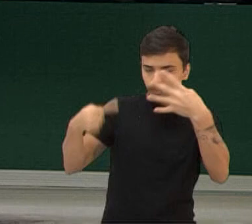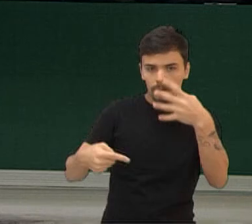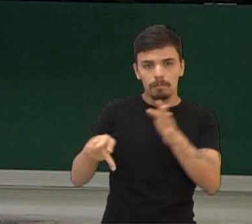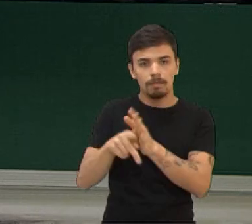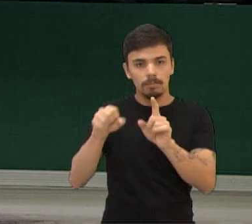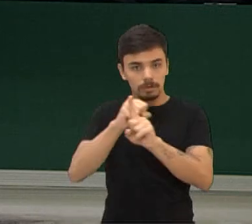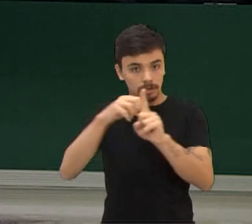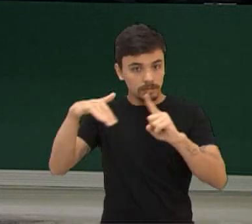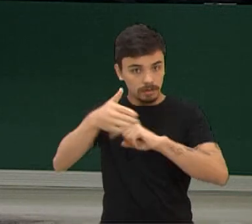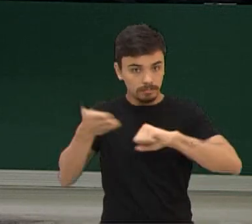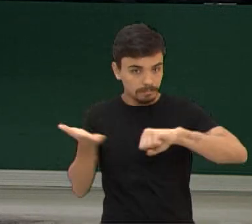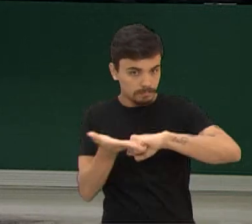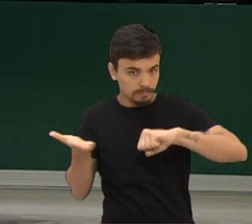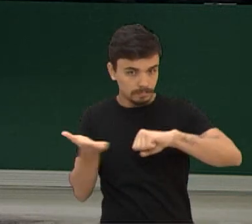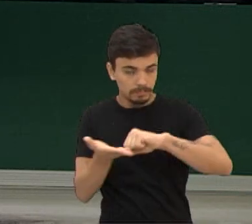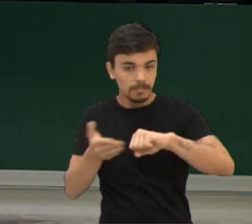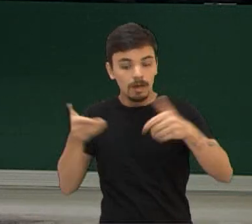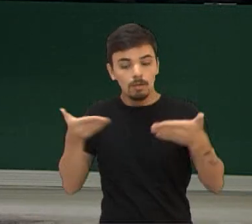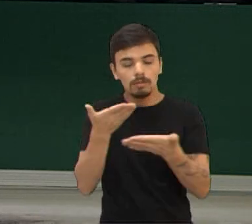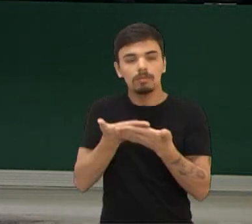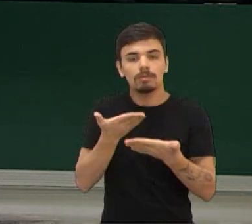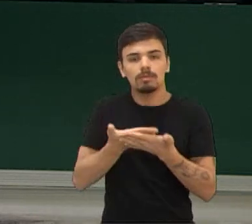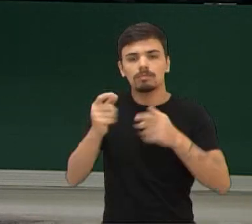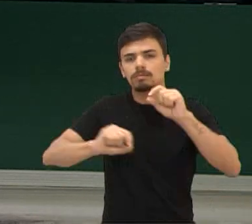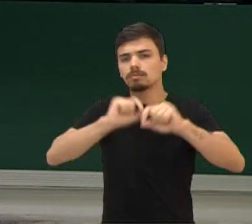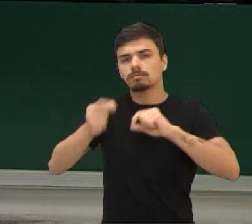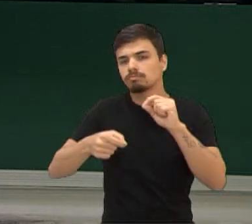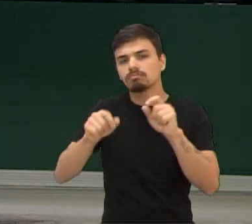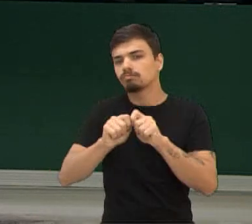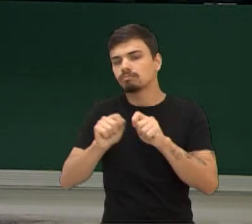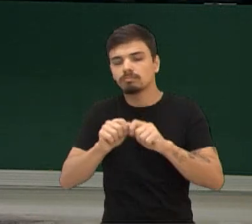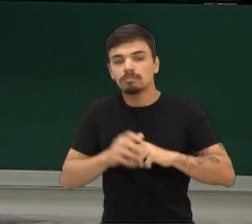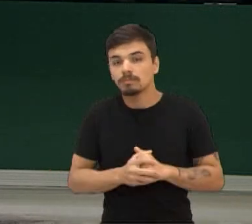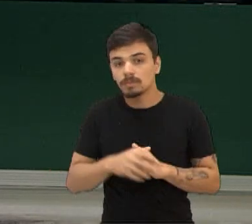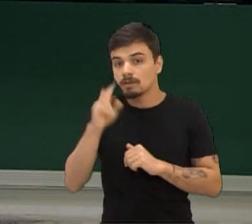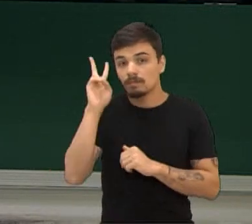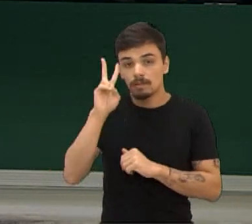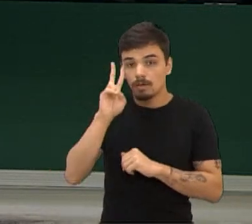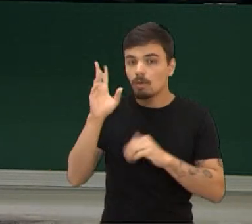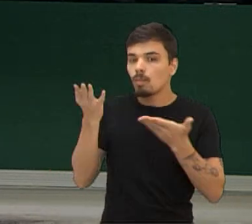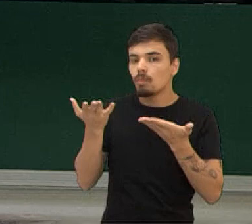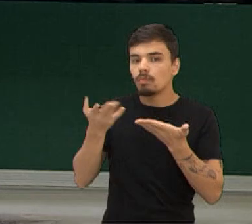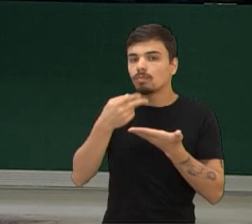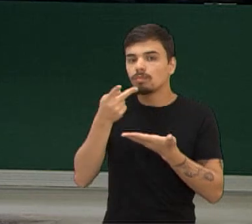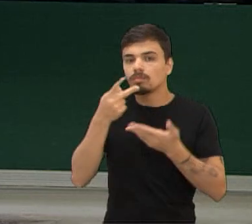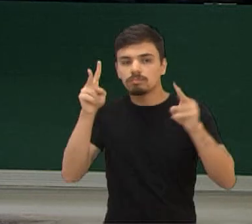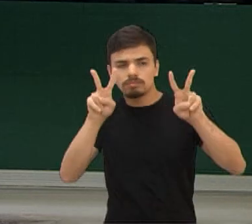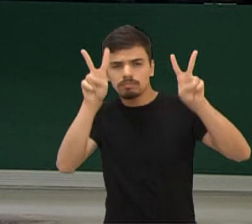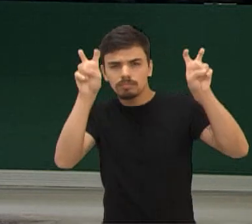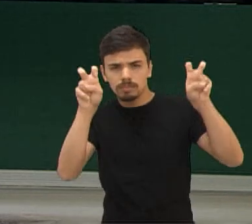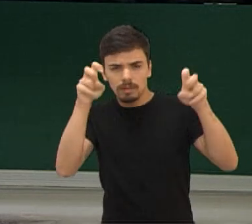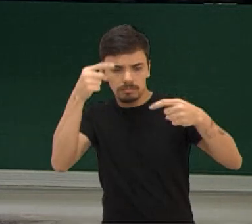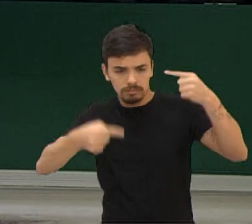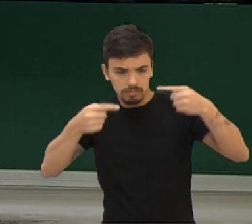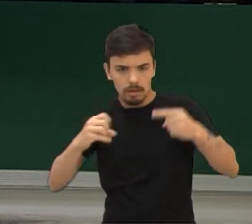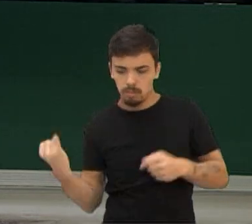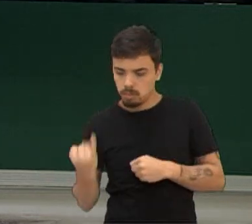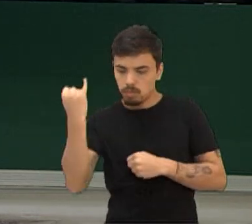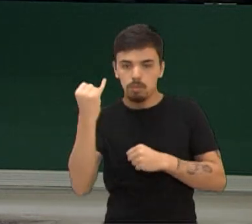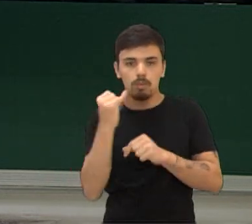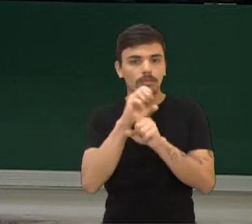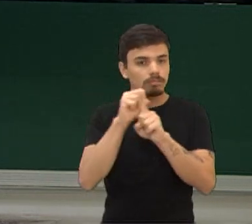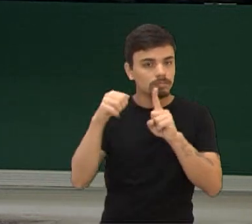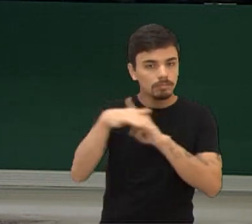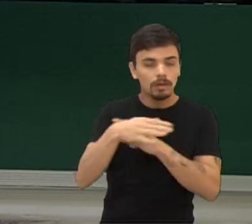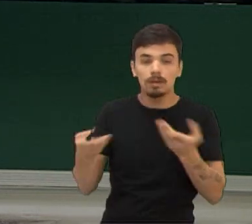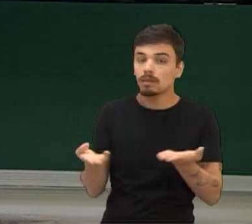sociedade contemporânea. Na aula de hoje, o que que a gente vai fazer? A gente vai falar sobre uma discussão muito importante dentro da sociologia,